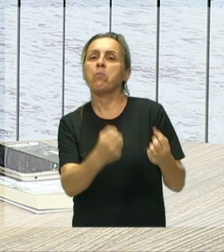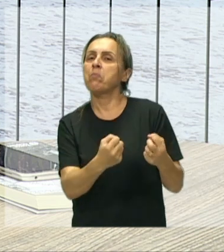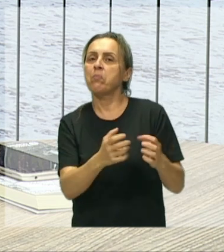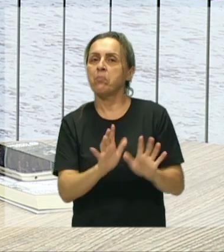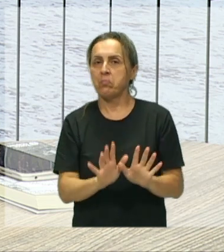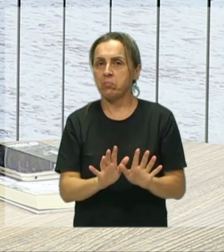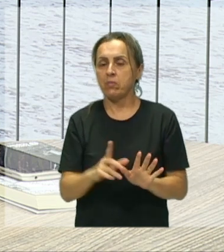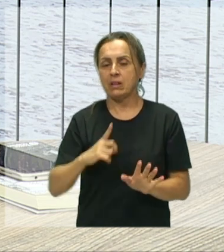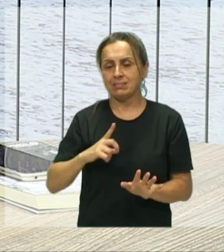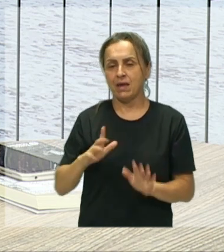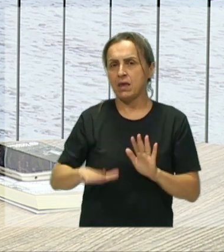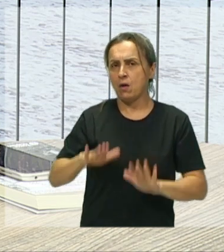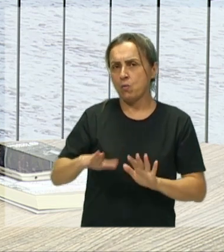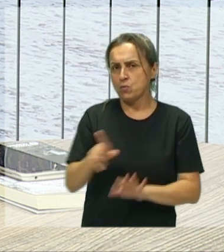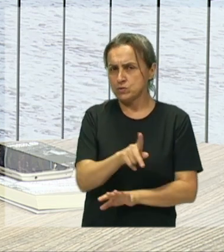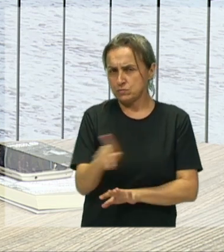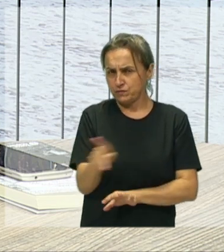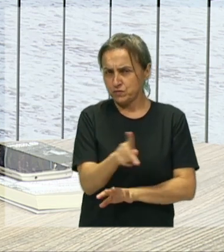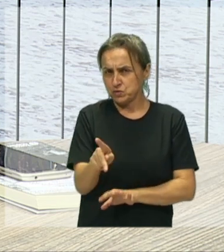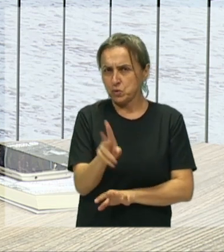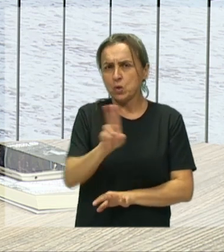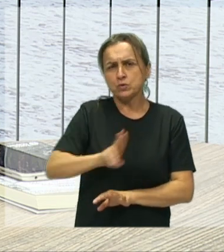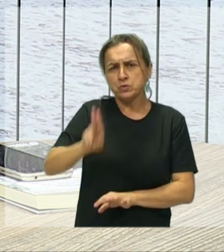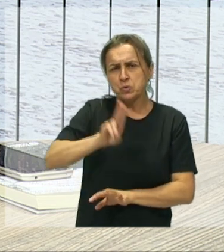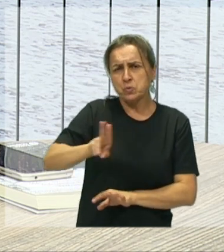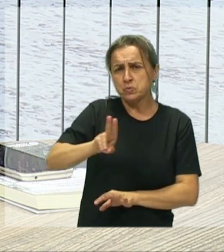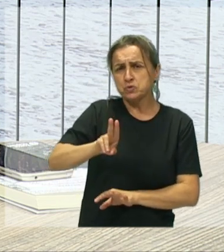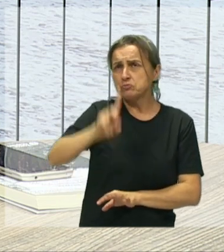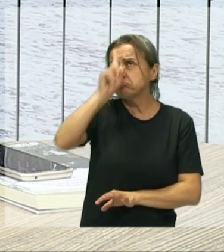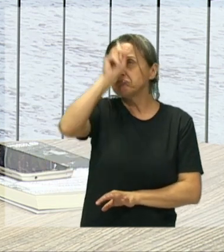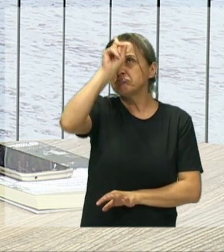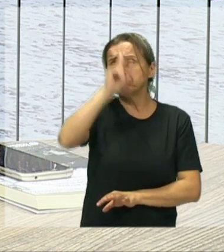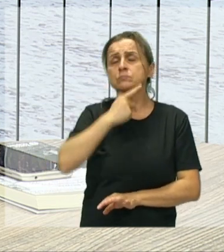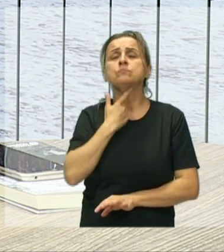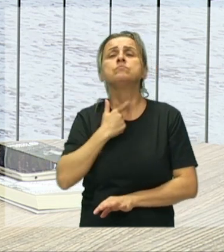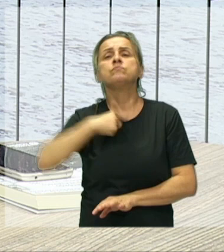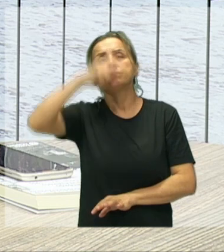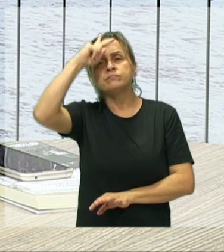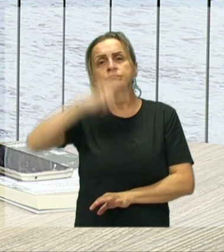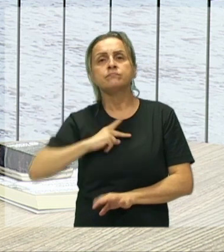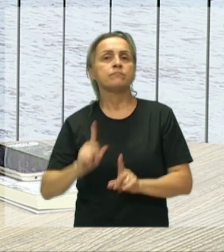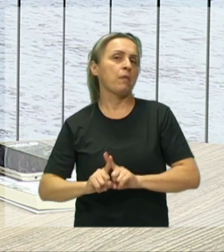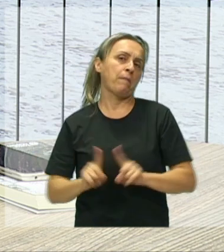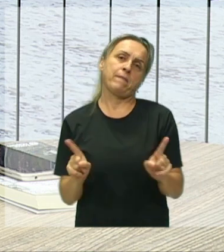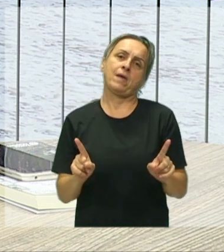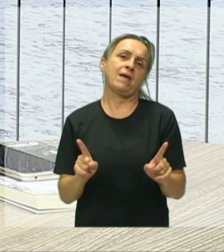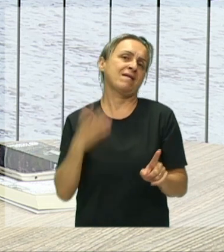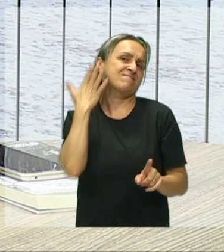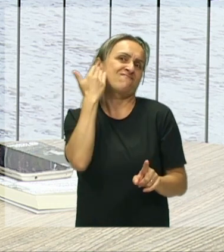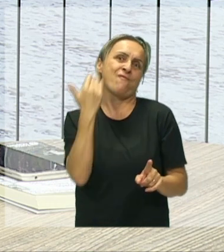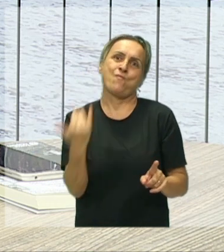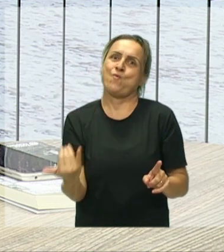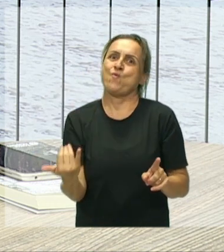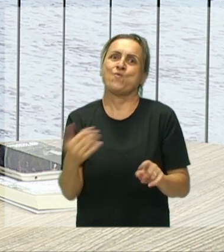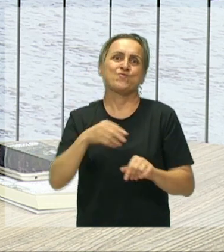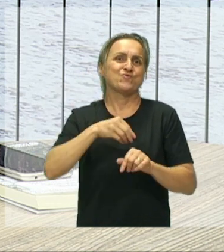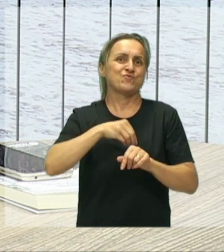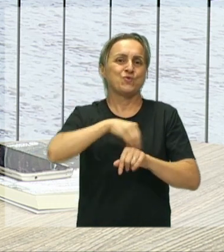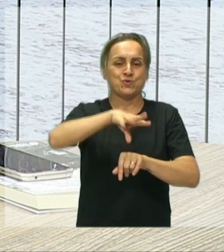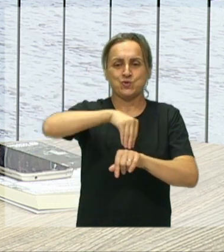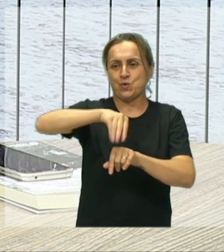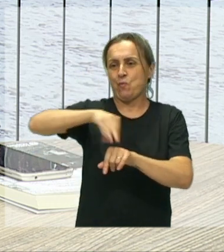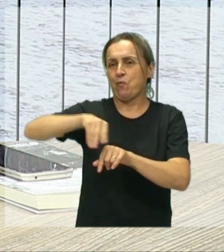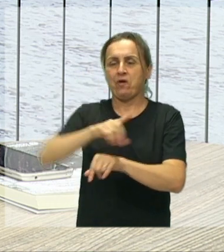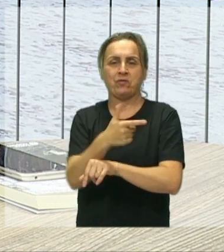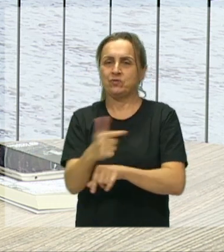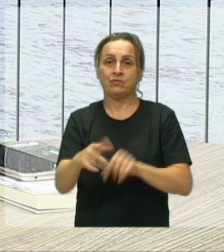rede municipal usam, por iniciativa própria, mas não tem ainda vamos dizer assim, um programa